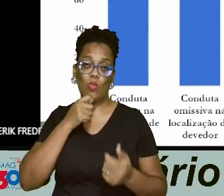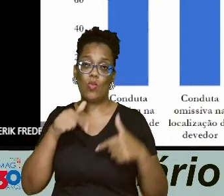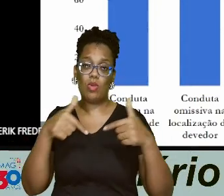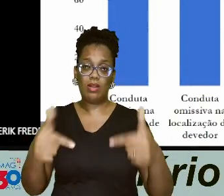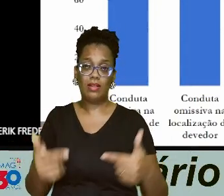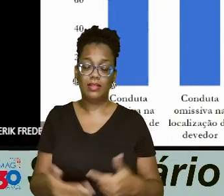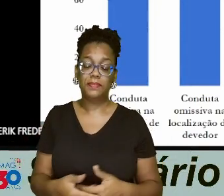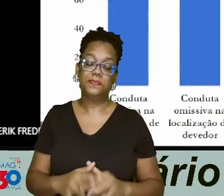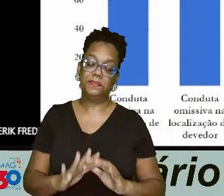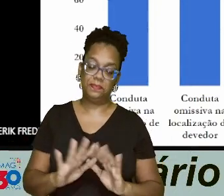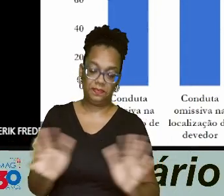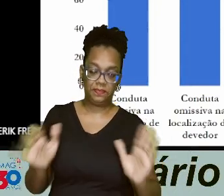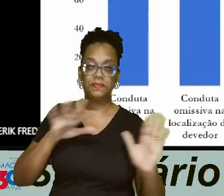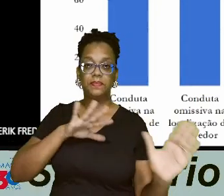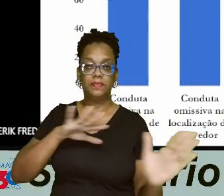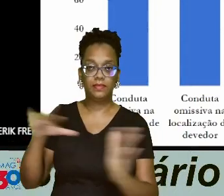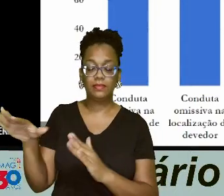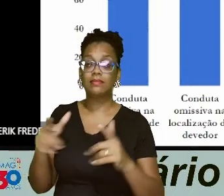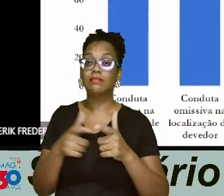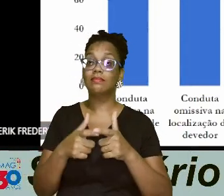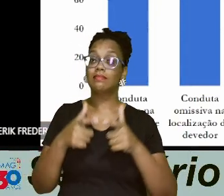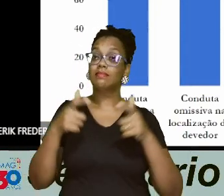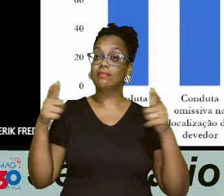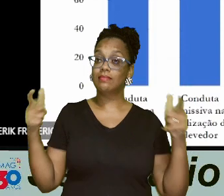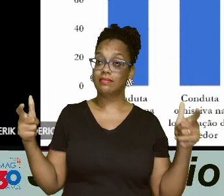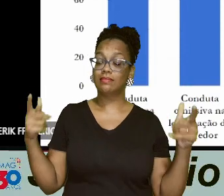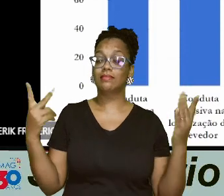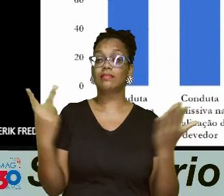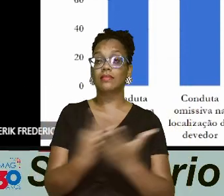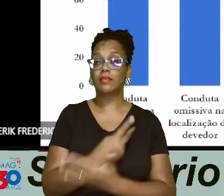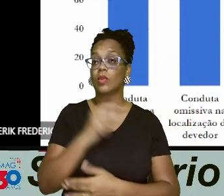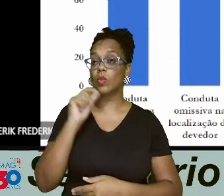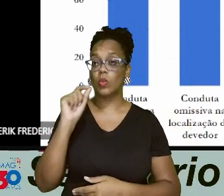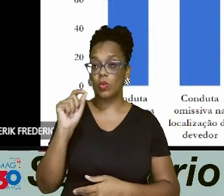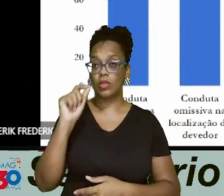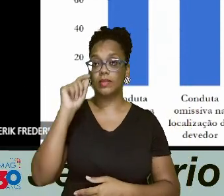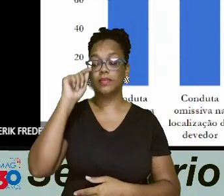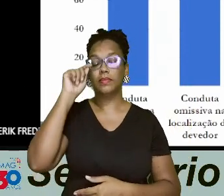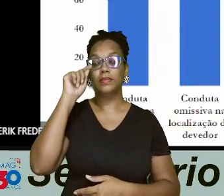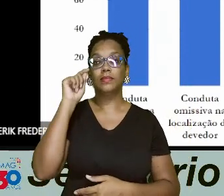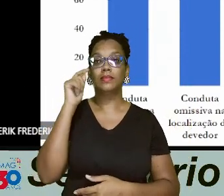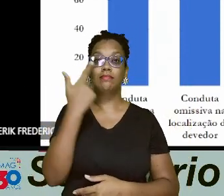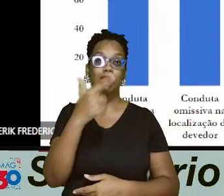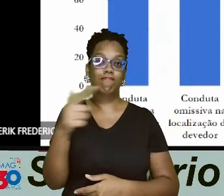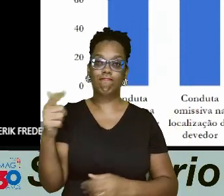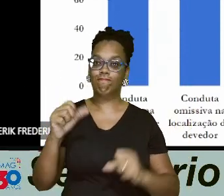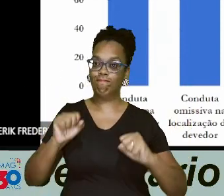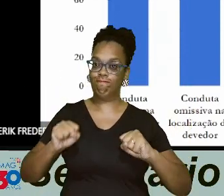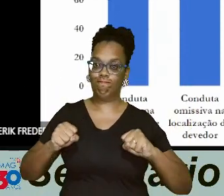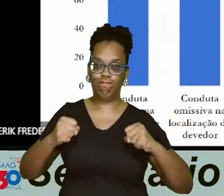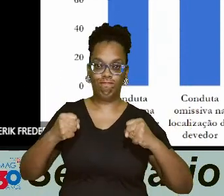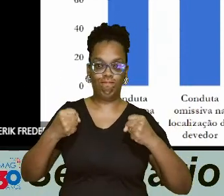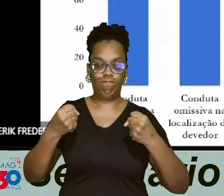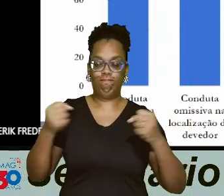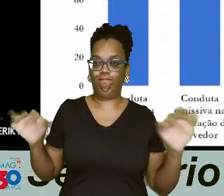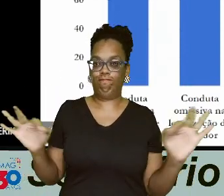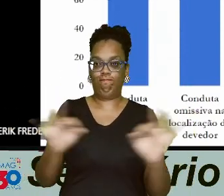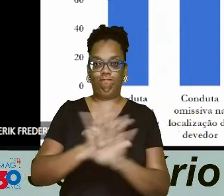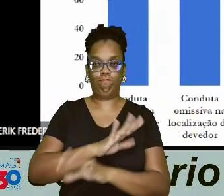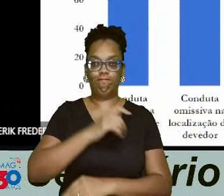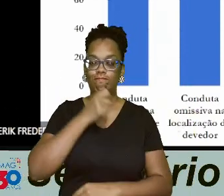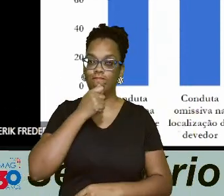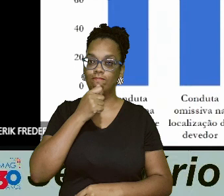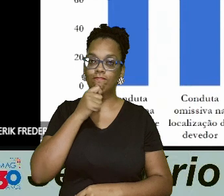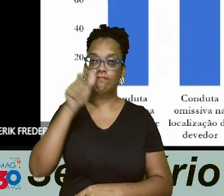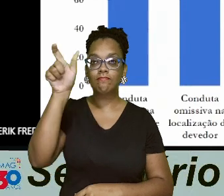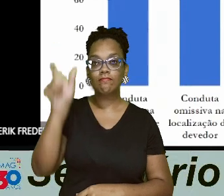bem, na maioria dos casos, né, não houve um esforço suficiente da parte exequente